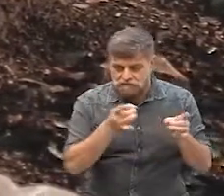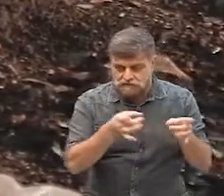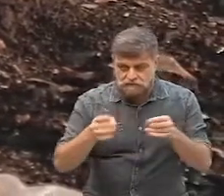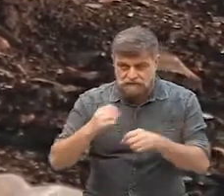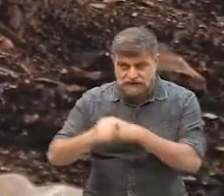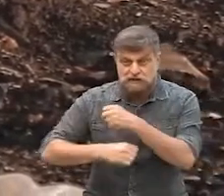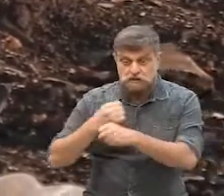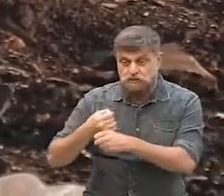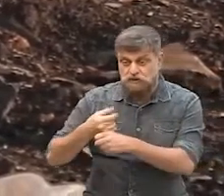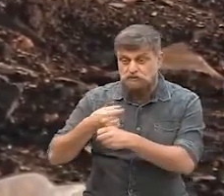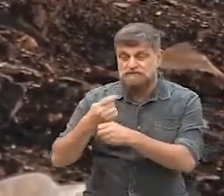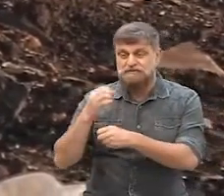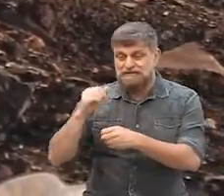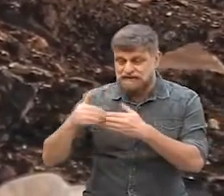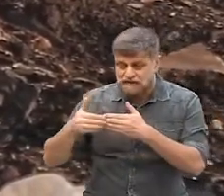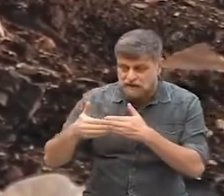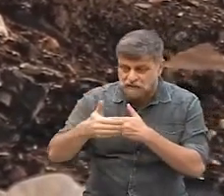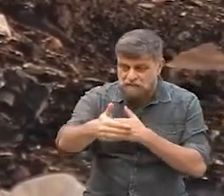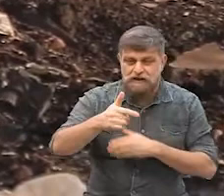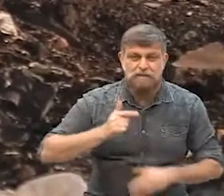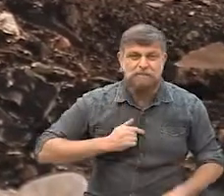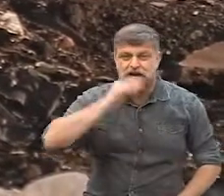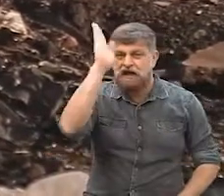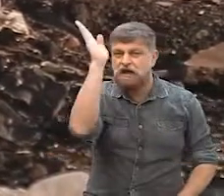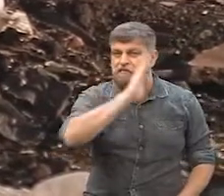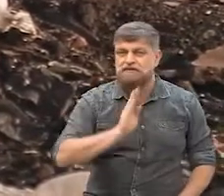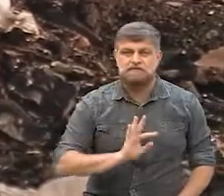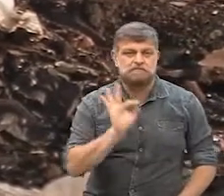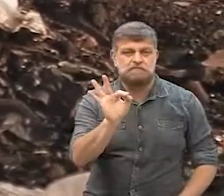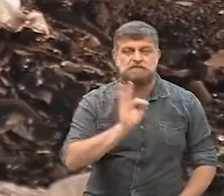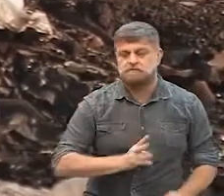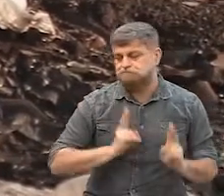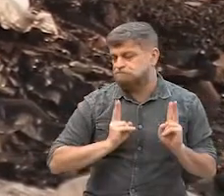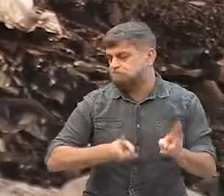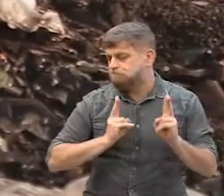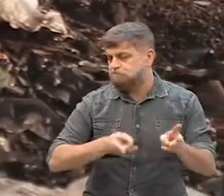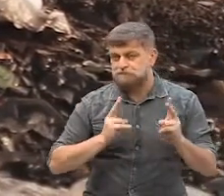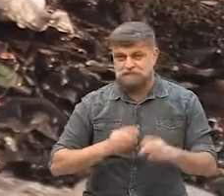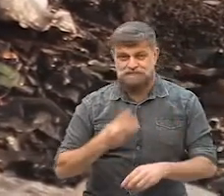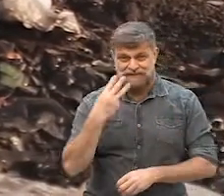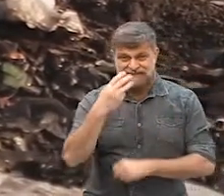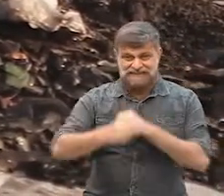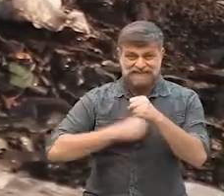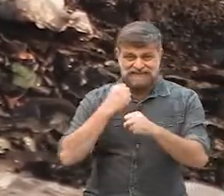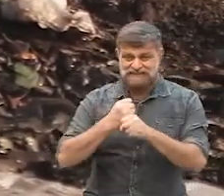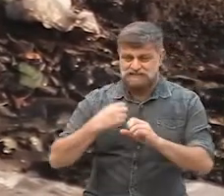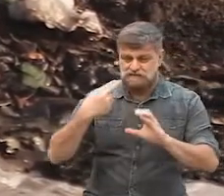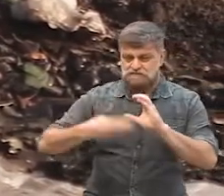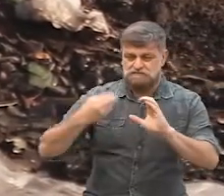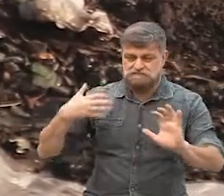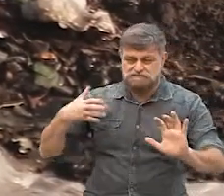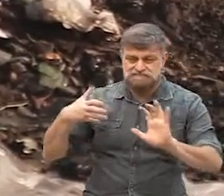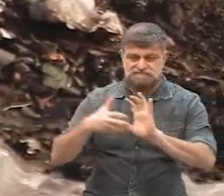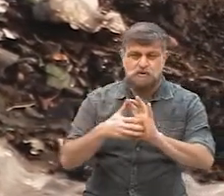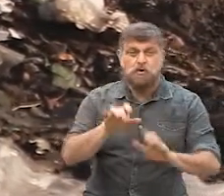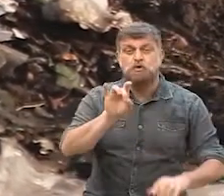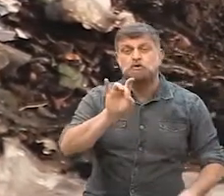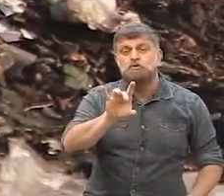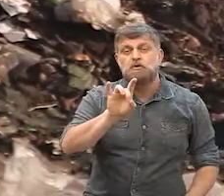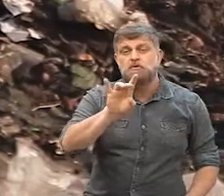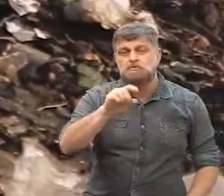2010, o país mantém o mesmo percentual de reciclagem há 3 anos. Recicla